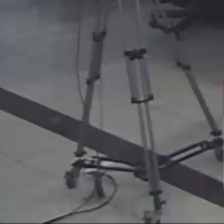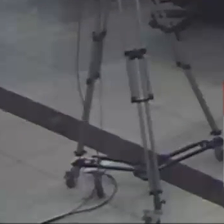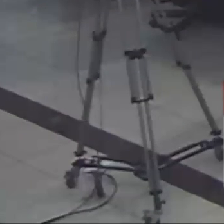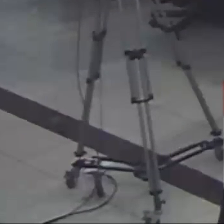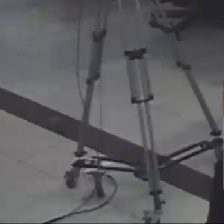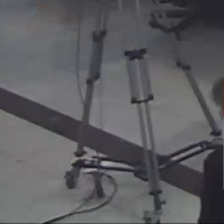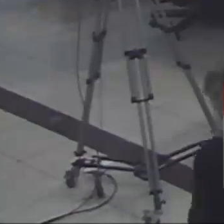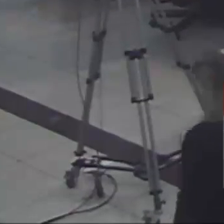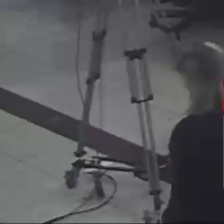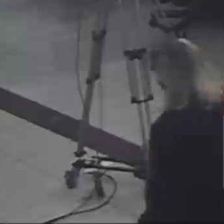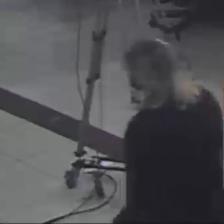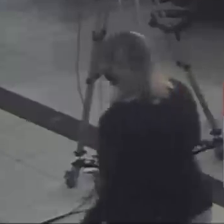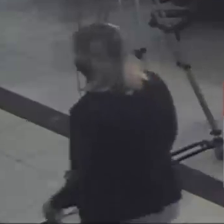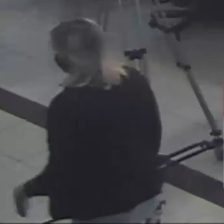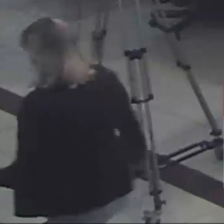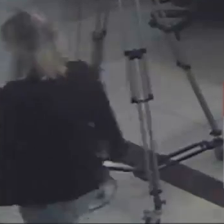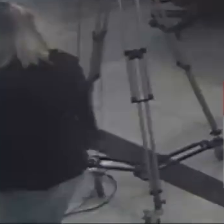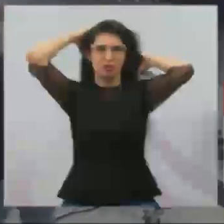Não havendo